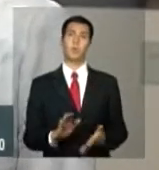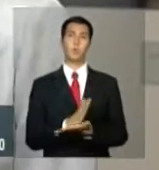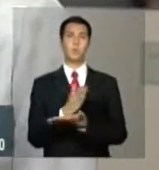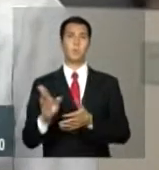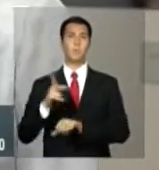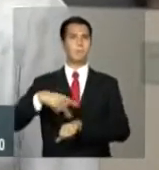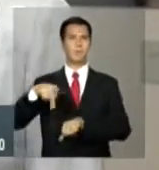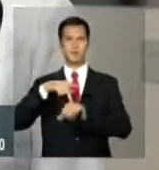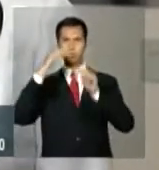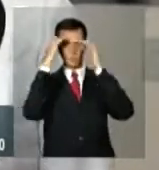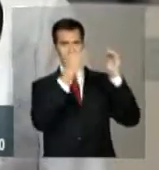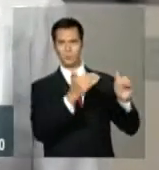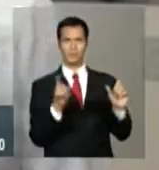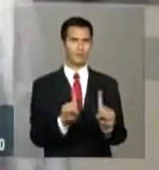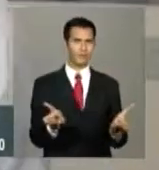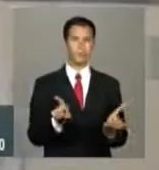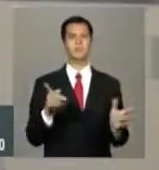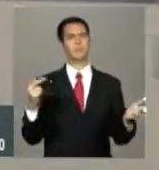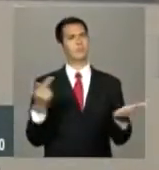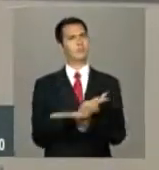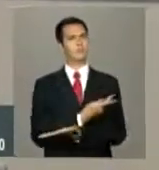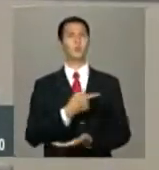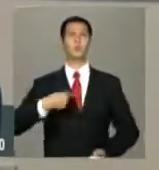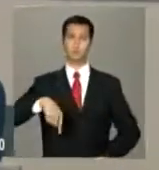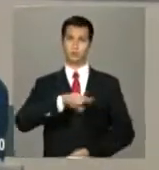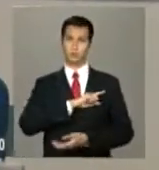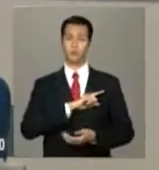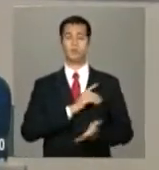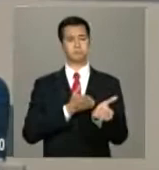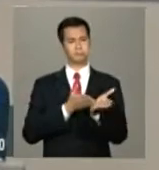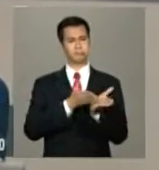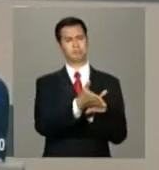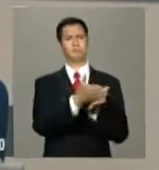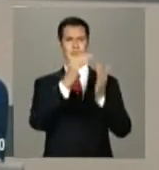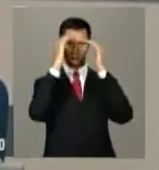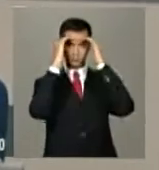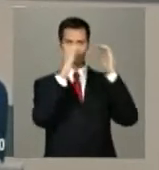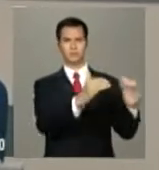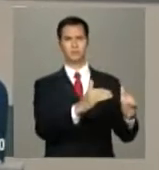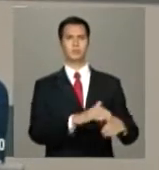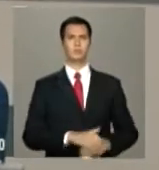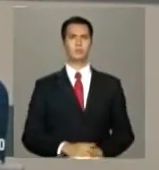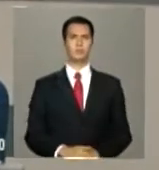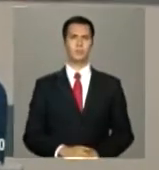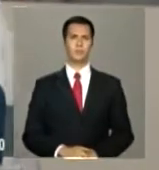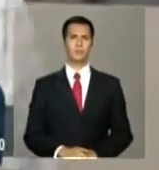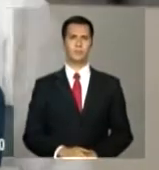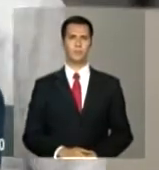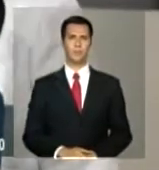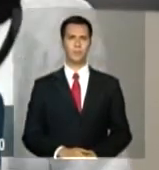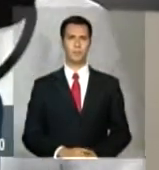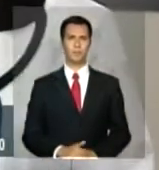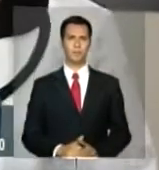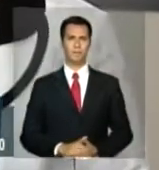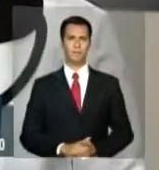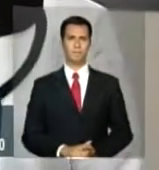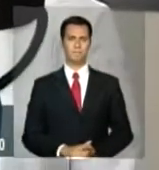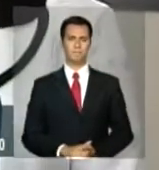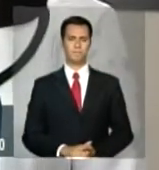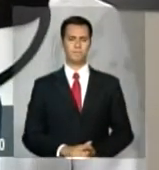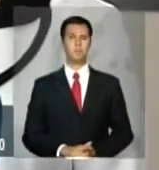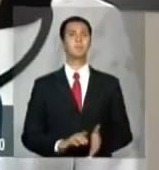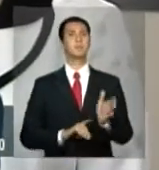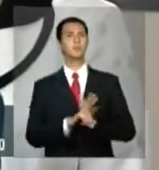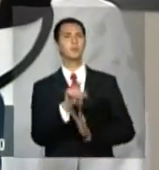que não cumpra. Nós procuramos cumprir sistematicamente os nossos. A senhora esteve com a Espanha hoje? Também estive